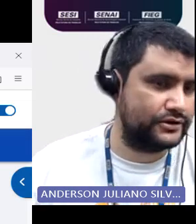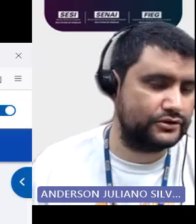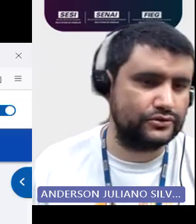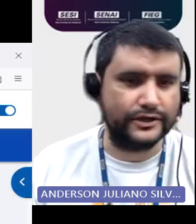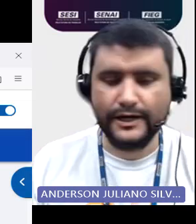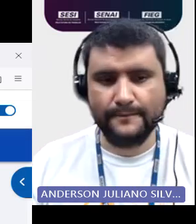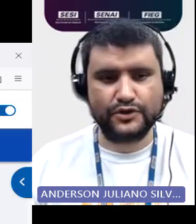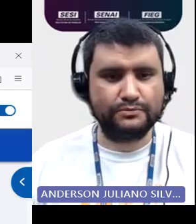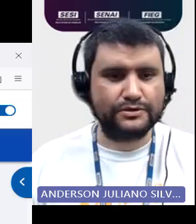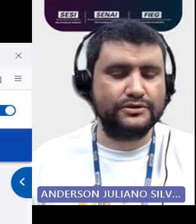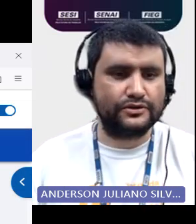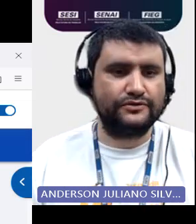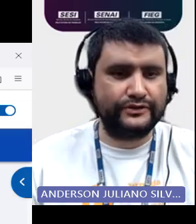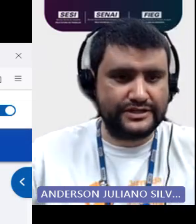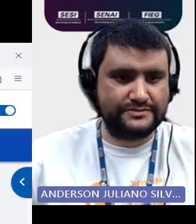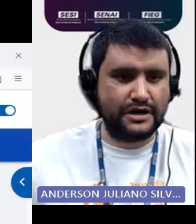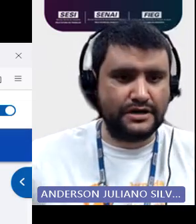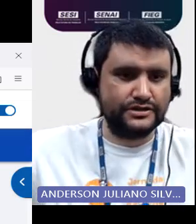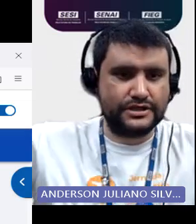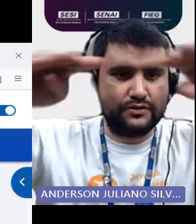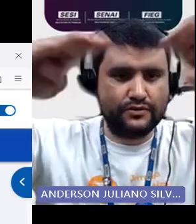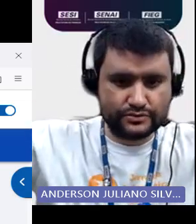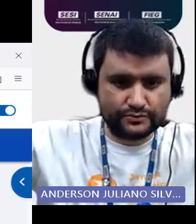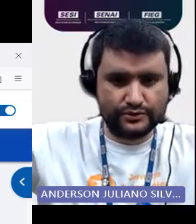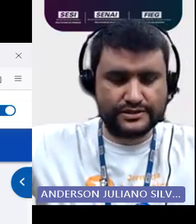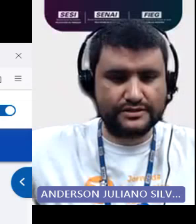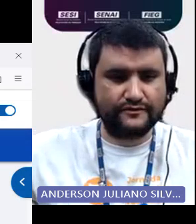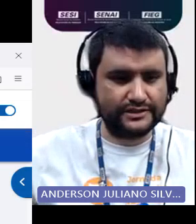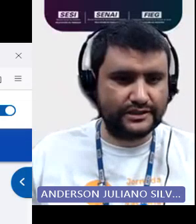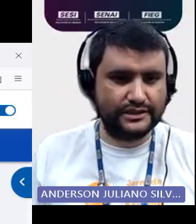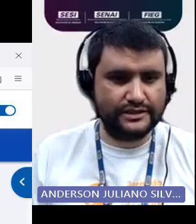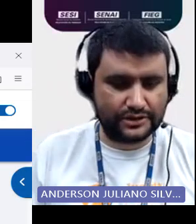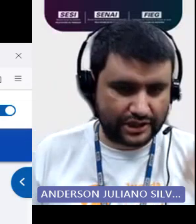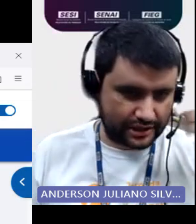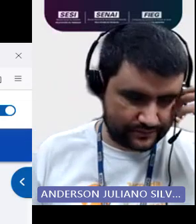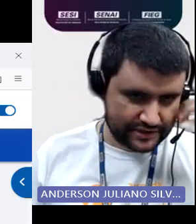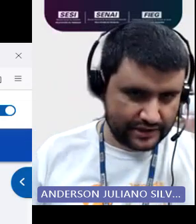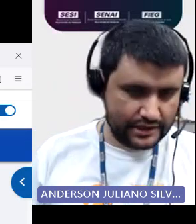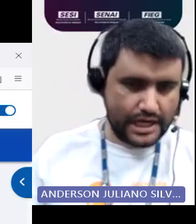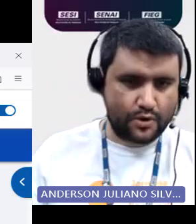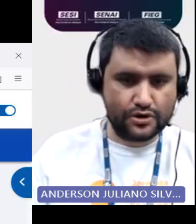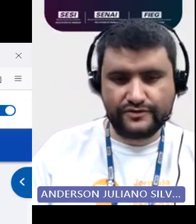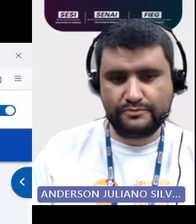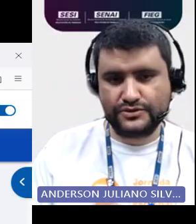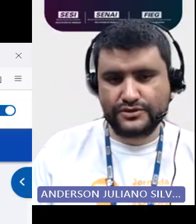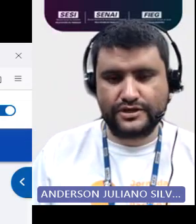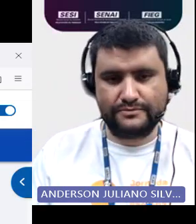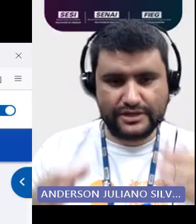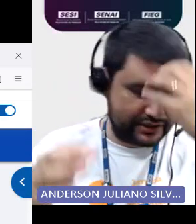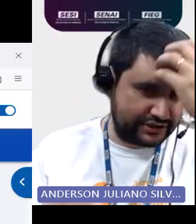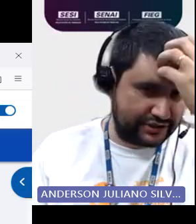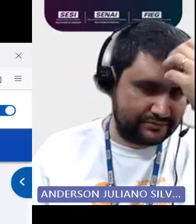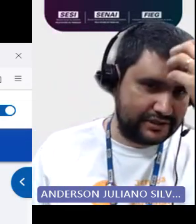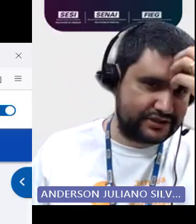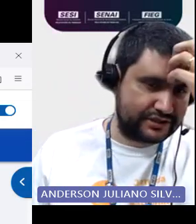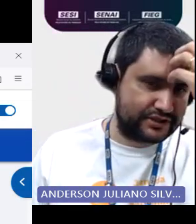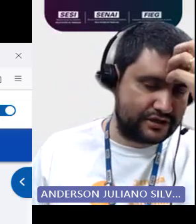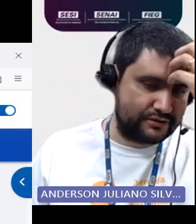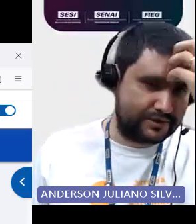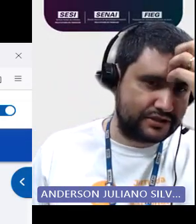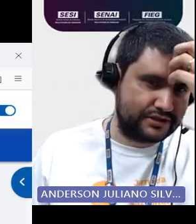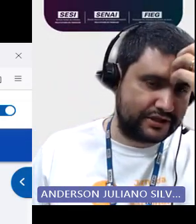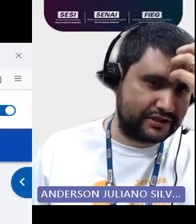minha folha toda. Então, primeiro eu defino as margens, aonde o meu desenho vai estar delimitado, onde vai posicionar a minha legenda. Minha